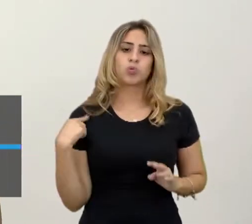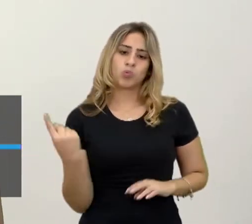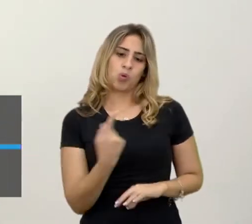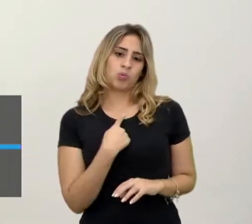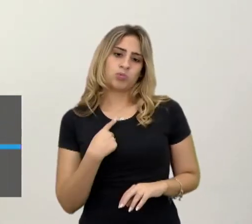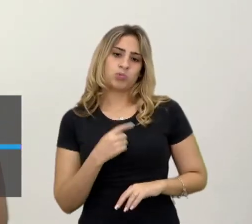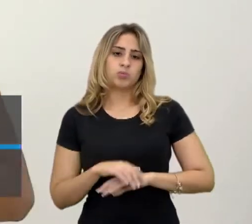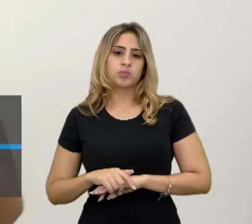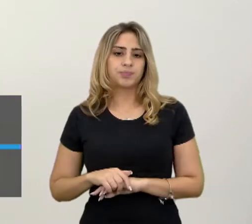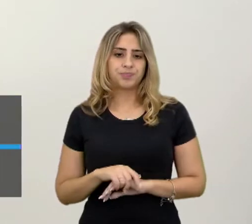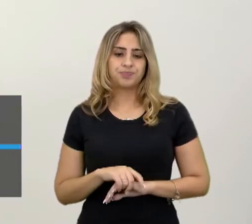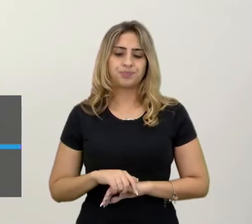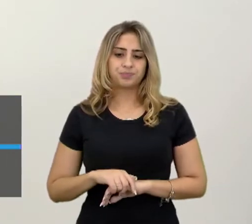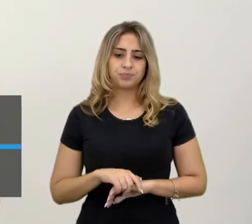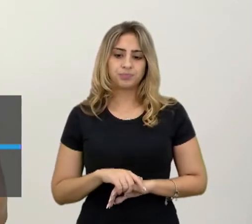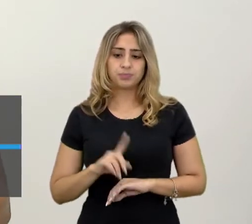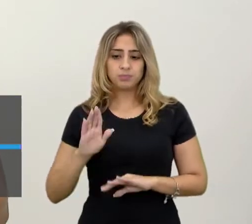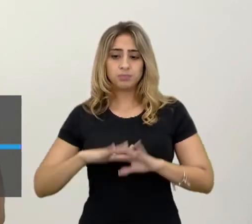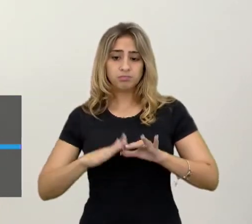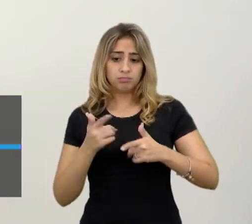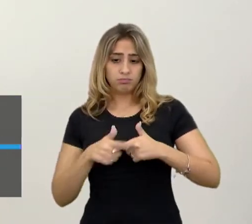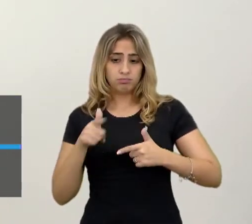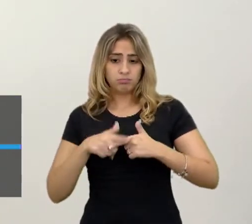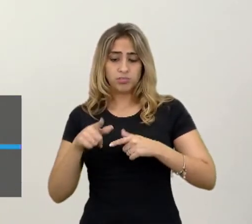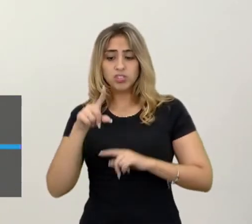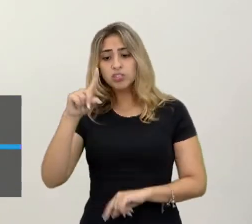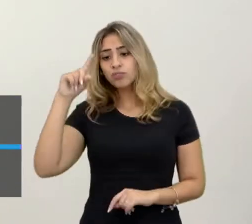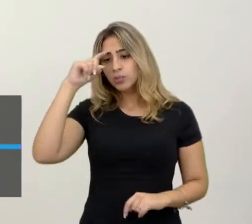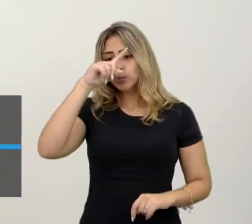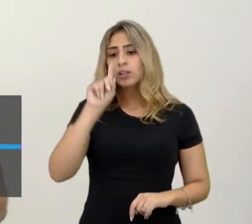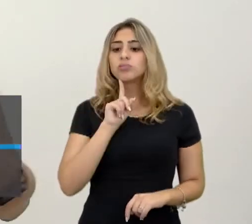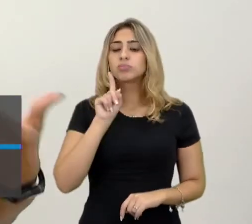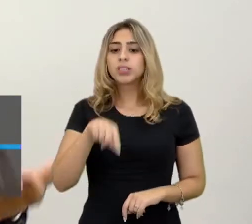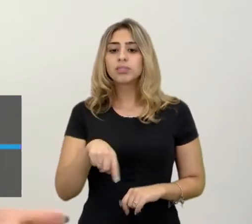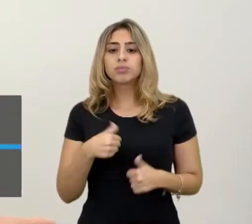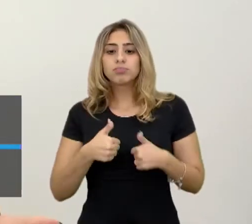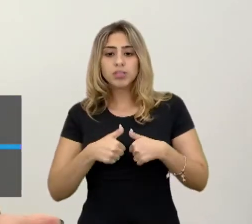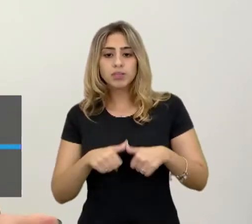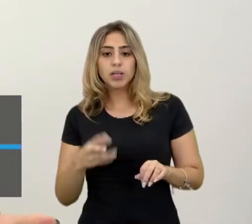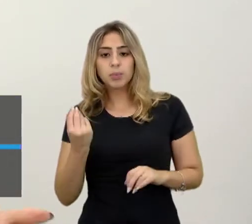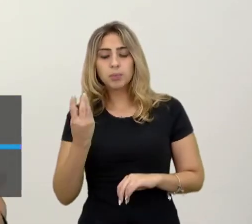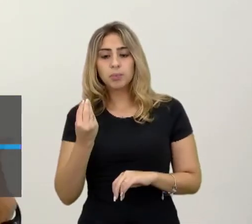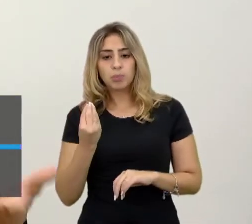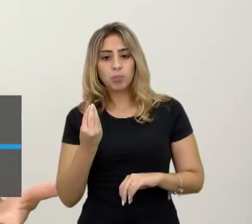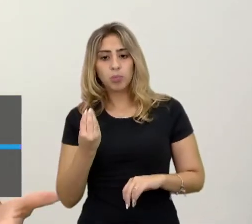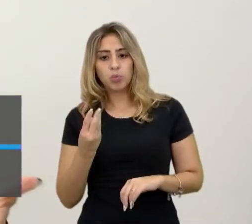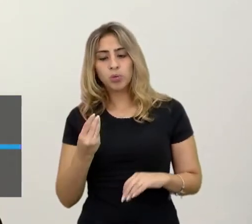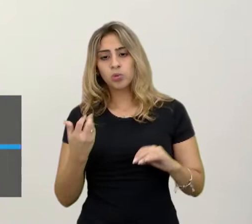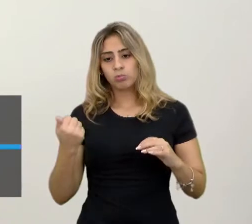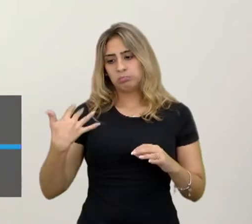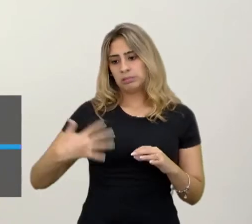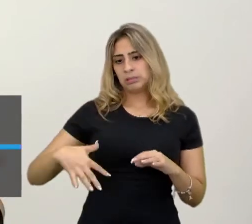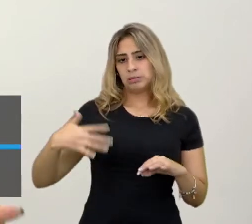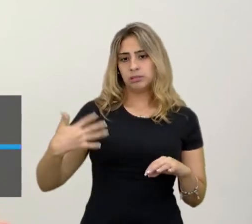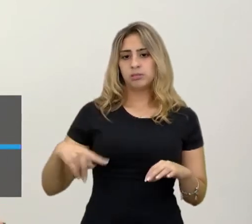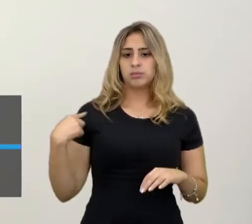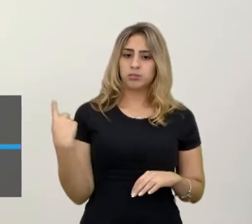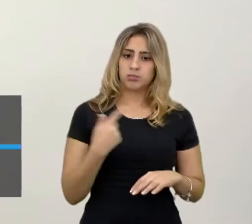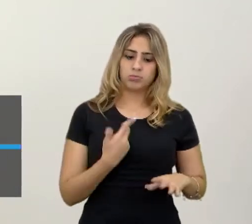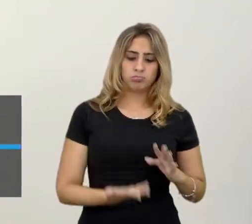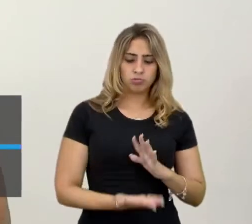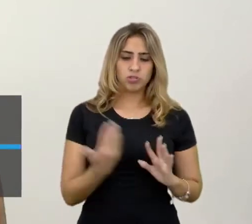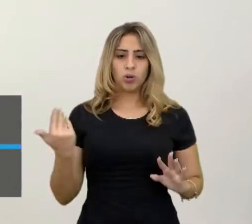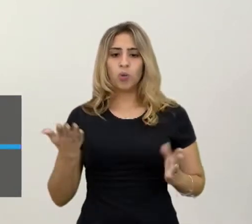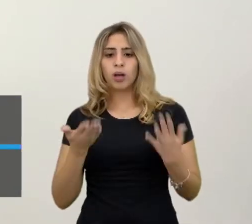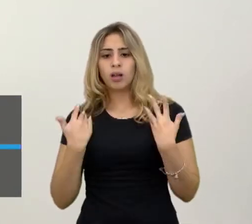Então a maior problemática, a maior dificuldade é que ficaria muito caro, né, para a gente tirar esse calor do